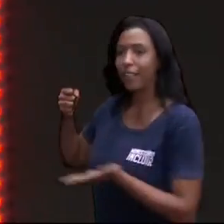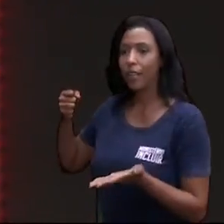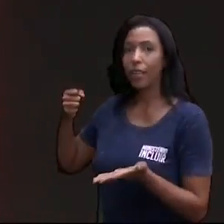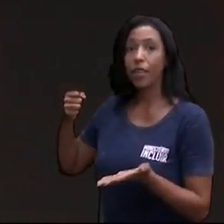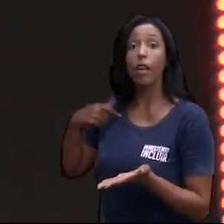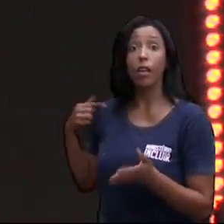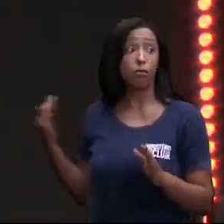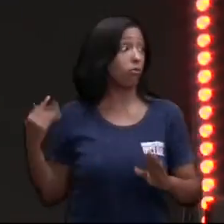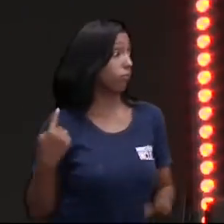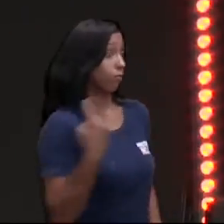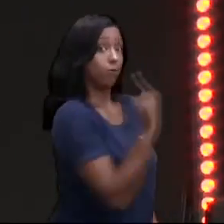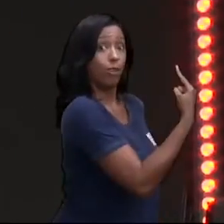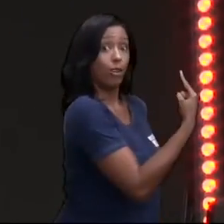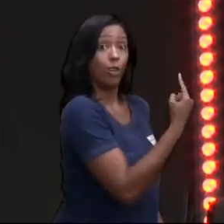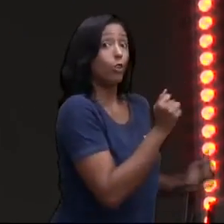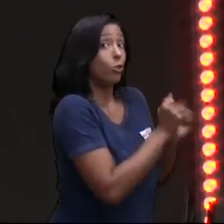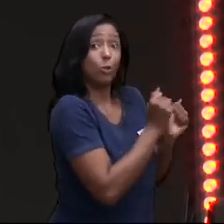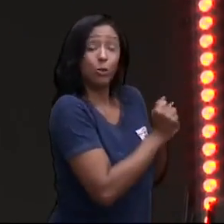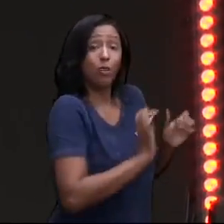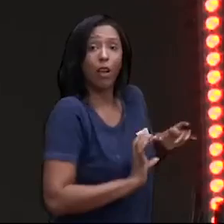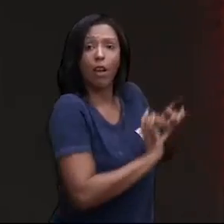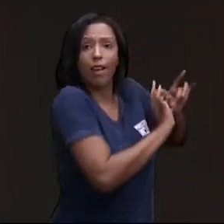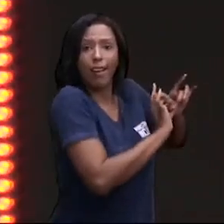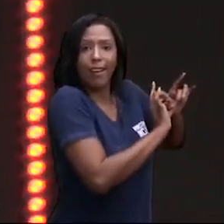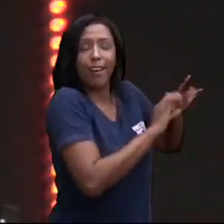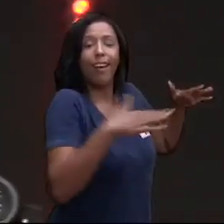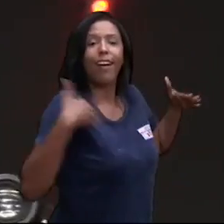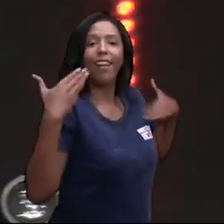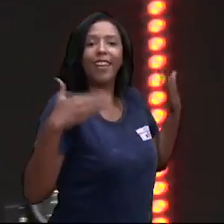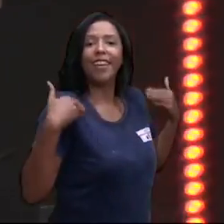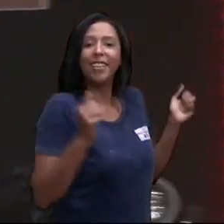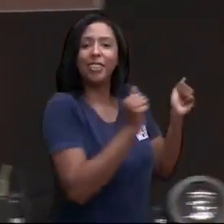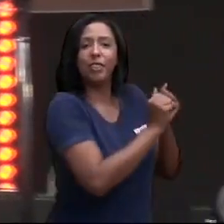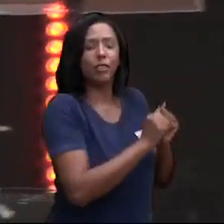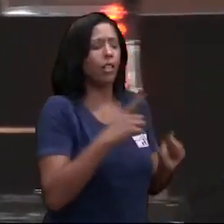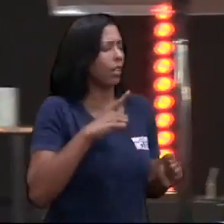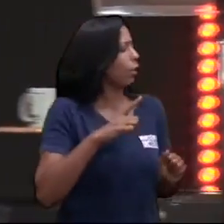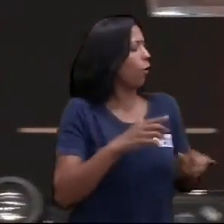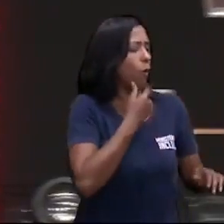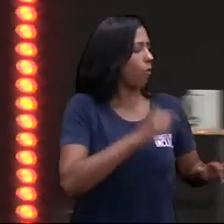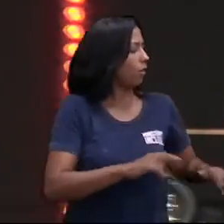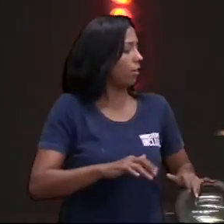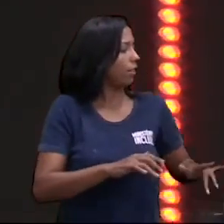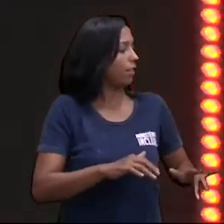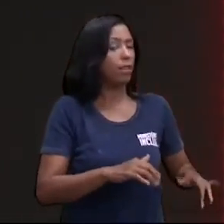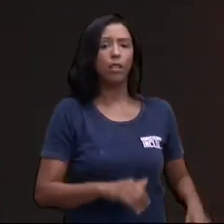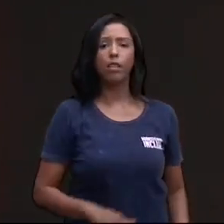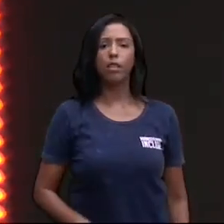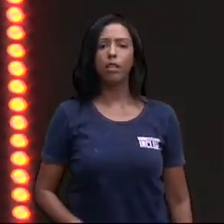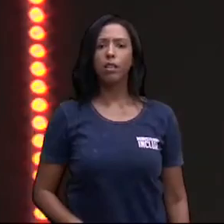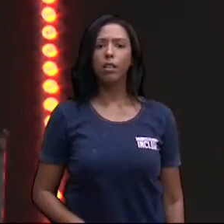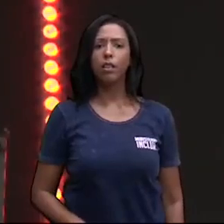e eu vou será com ele E cadê o tecladista e eu vou cear com ele que quer dizer